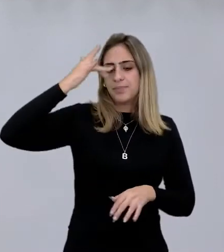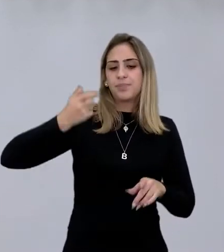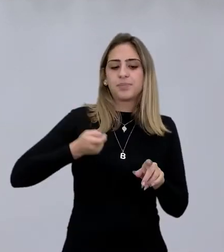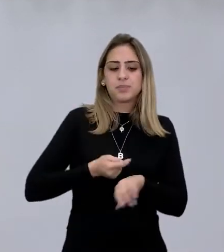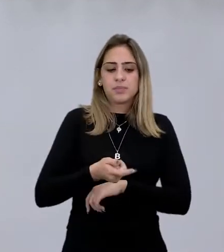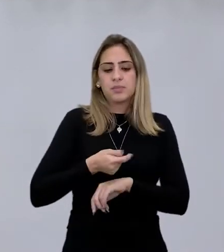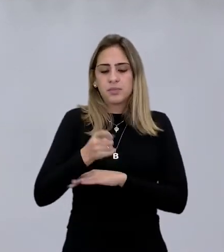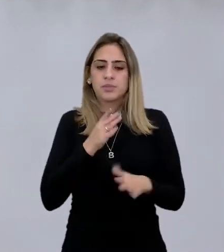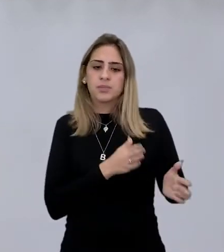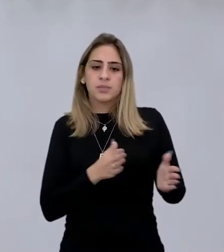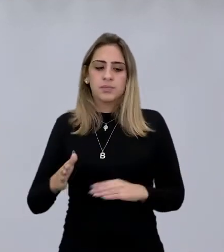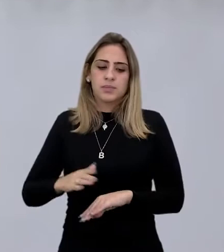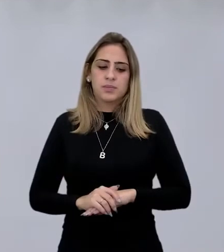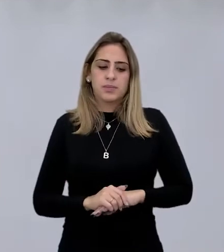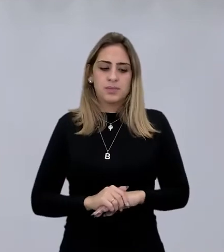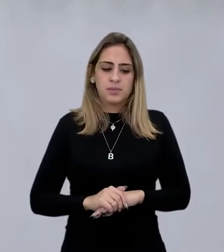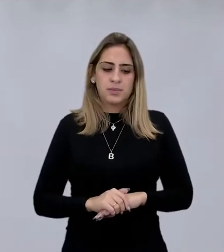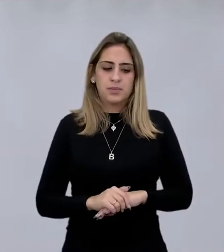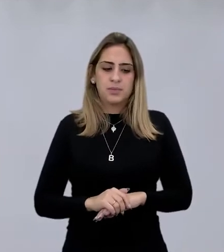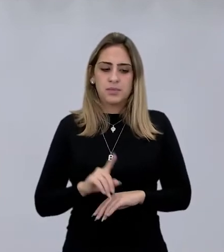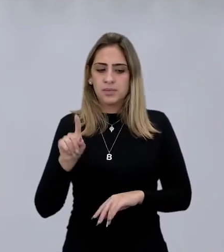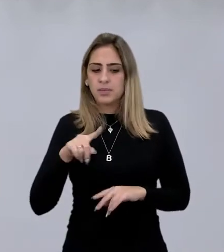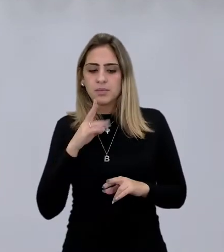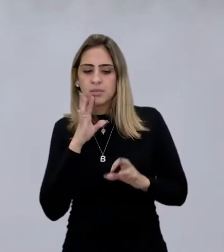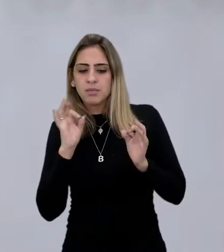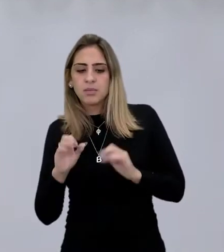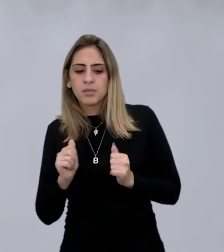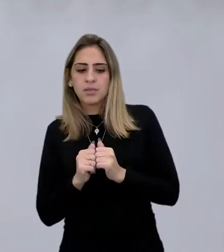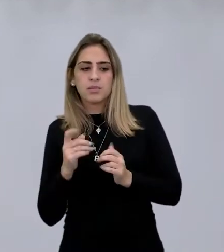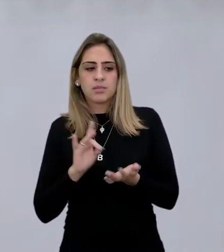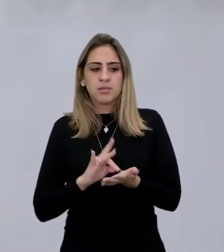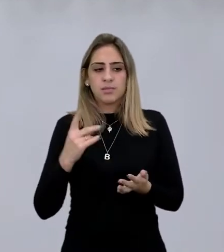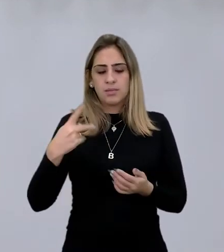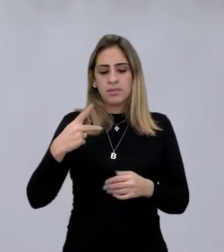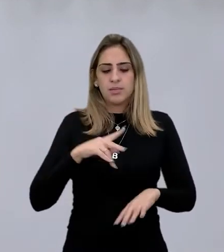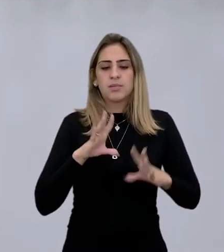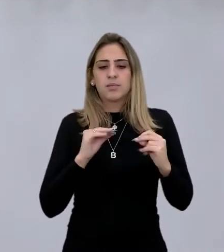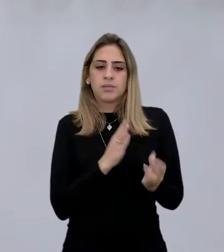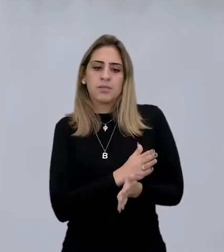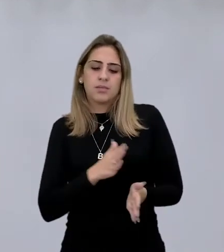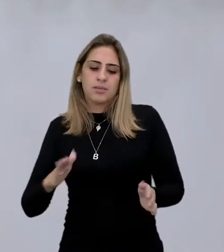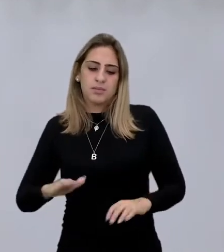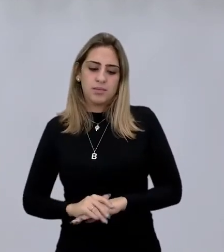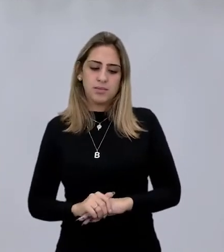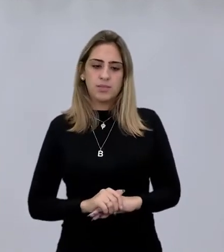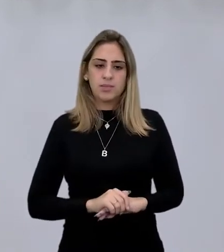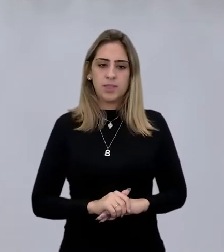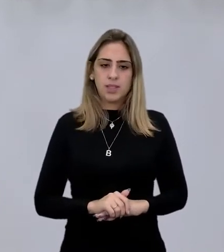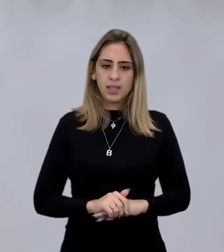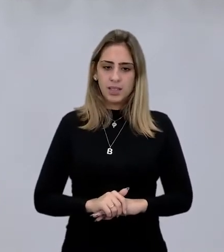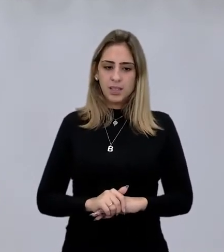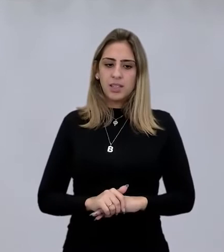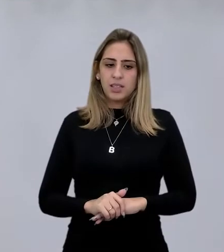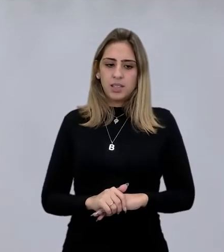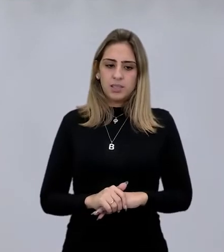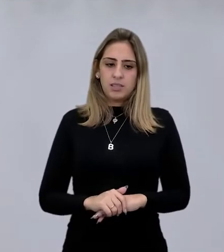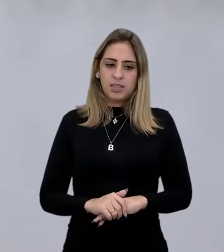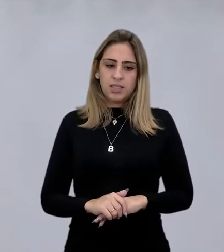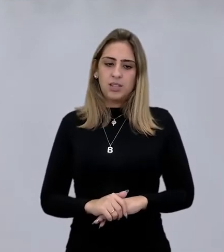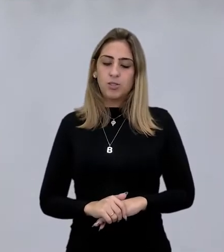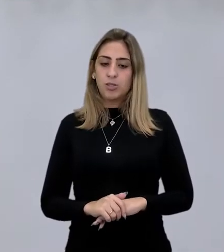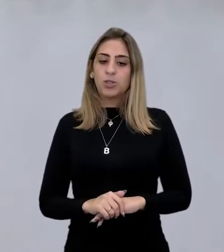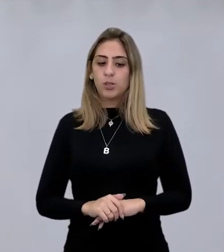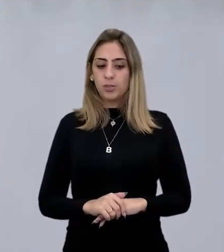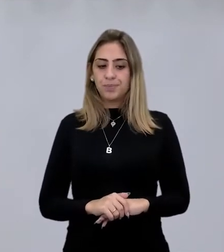esses processos. Porque não é coerente com a realidade delas. E aí, sai esse processo de criar essas subculturas que